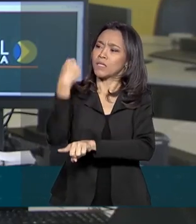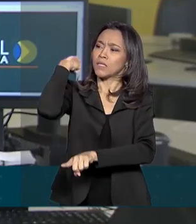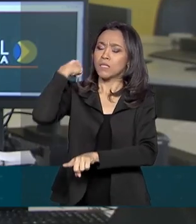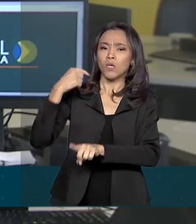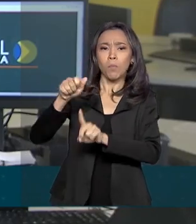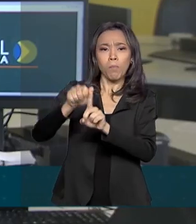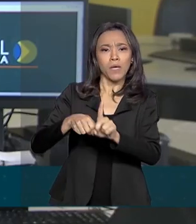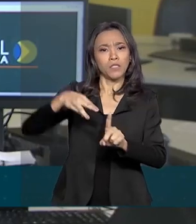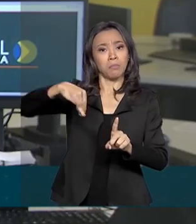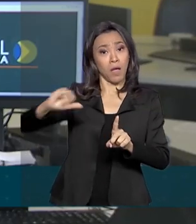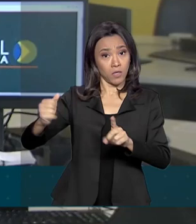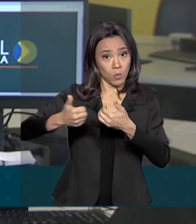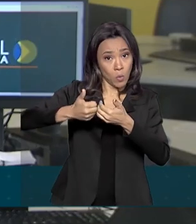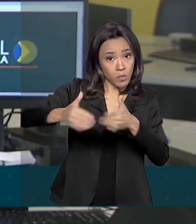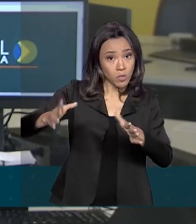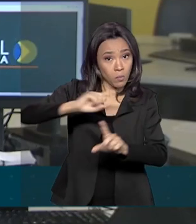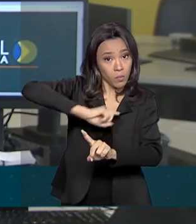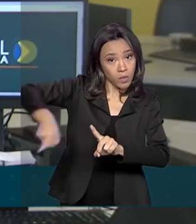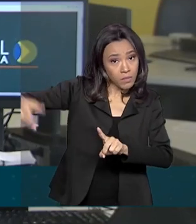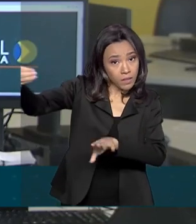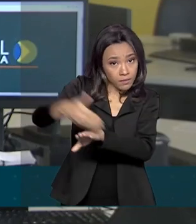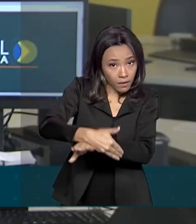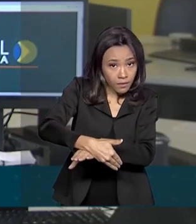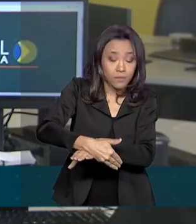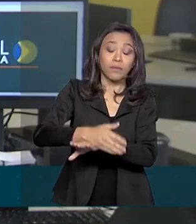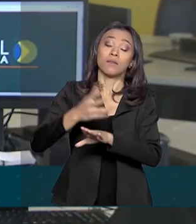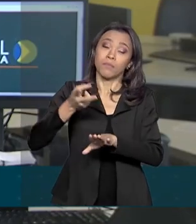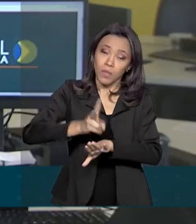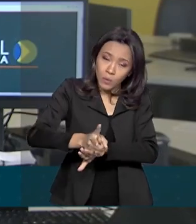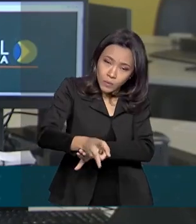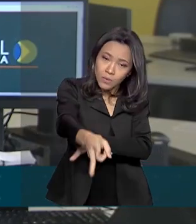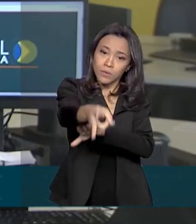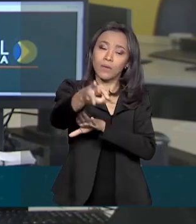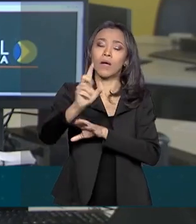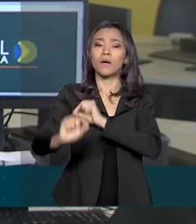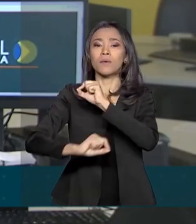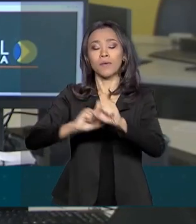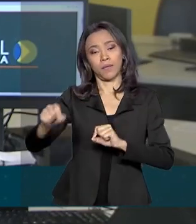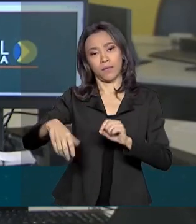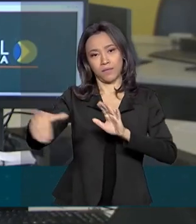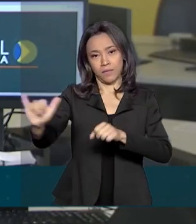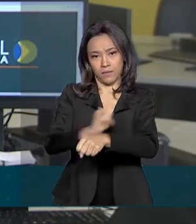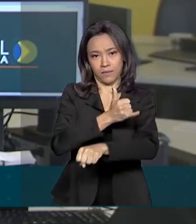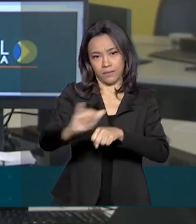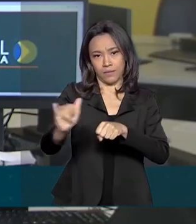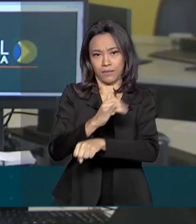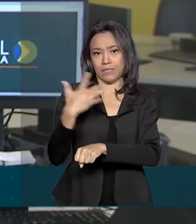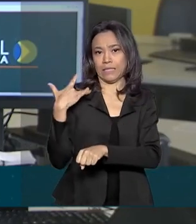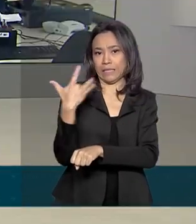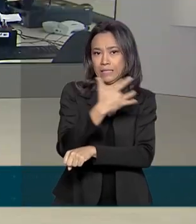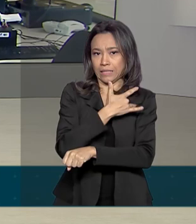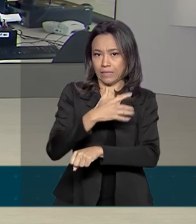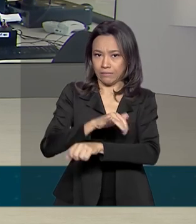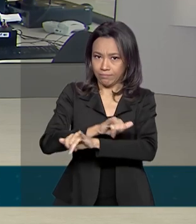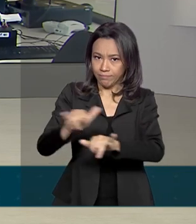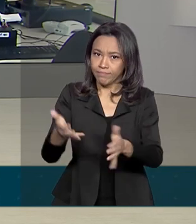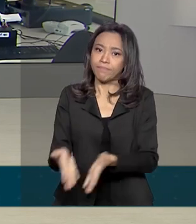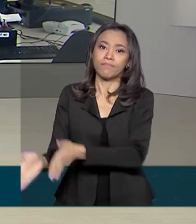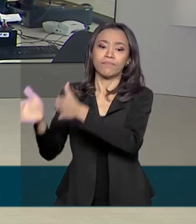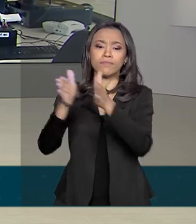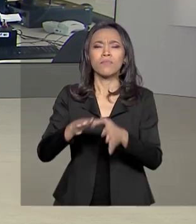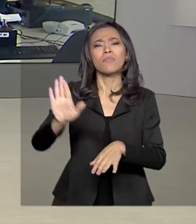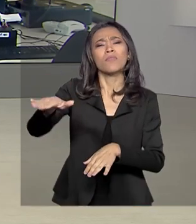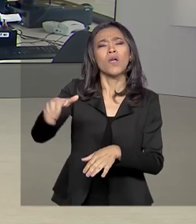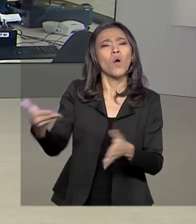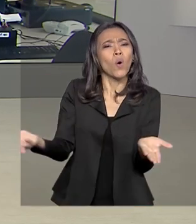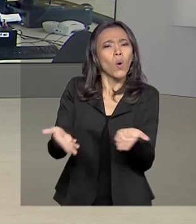e, segundo as autoridades, servem para dar efetividade às medidas de saúde. Ana Gabriela. Cláudia, saiu hoje